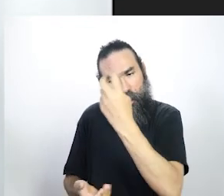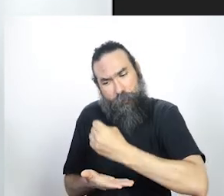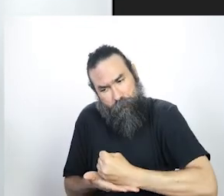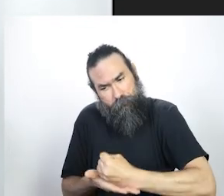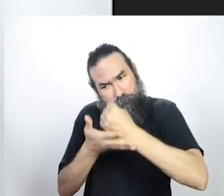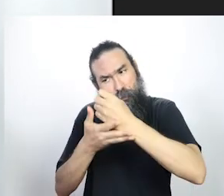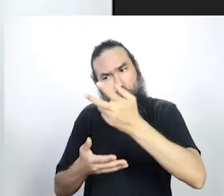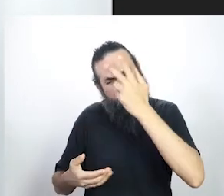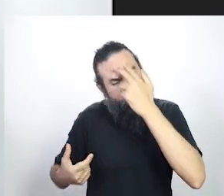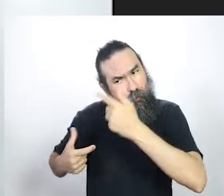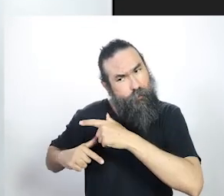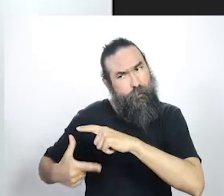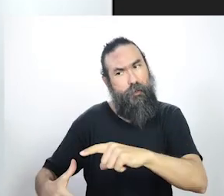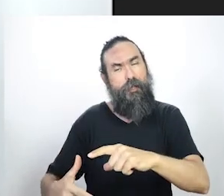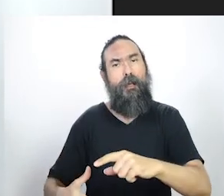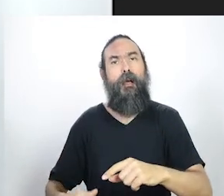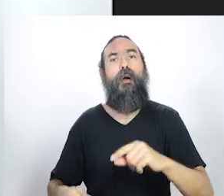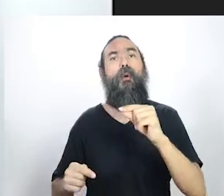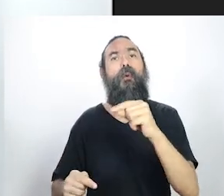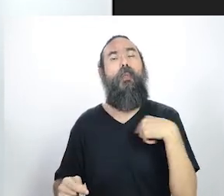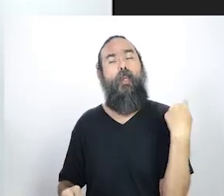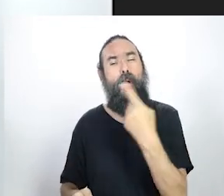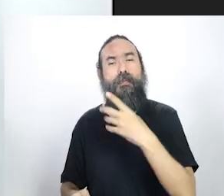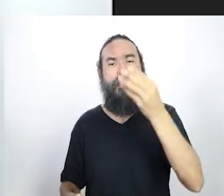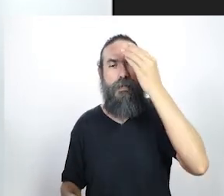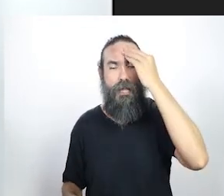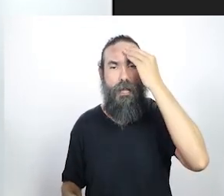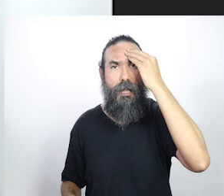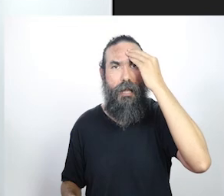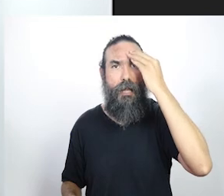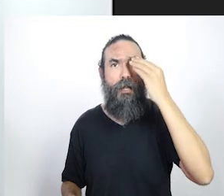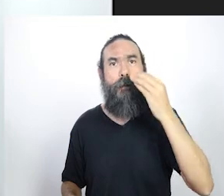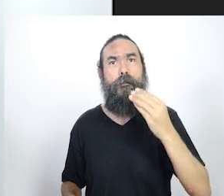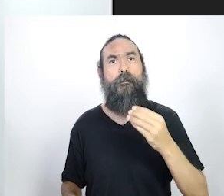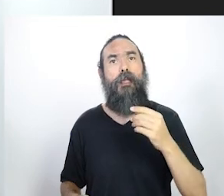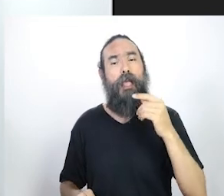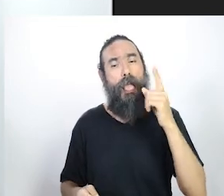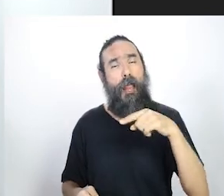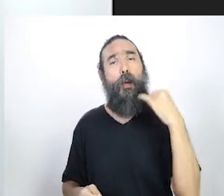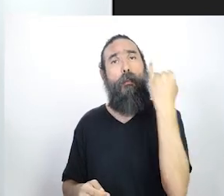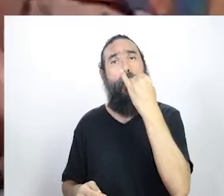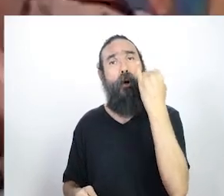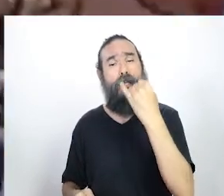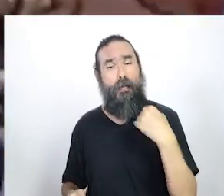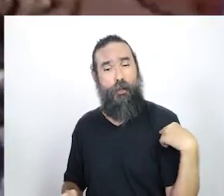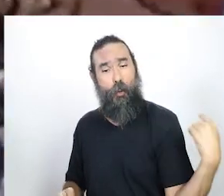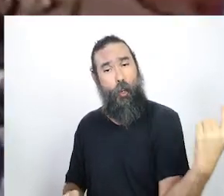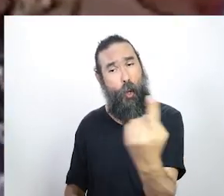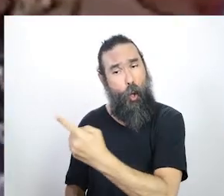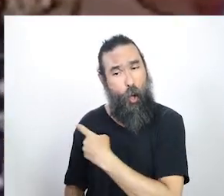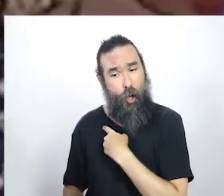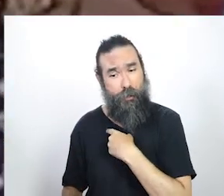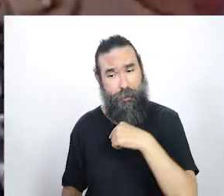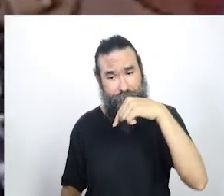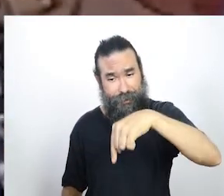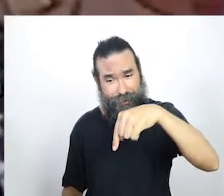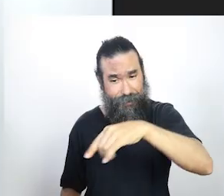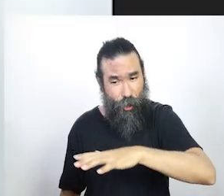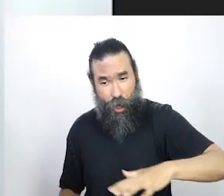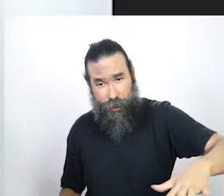e da gente entender esse processo, inclusive, como fator de desenvolvimento local para essas.